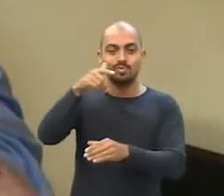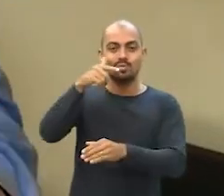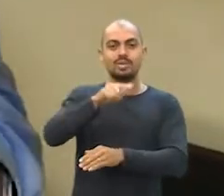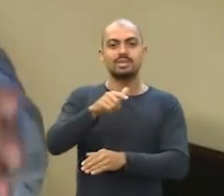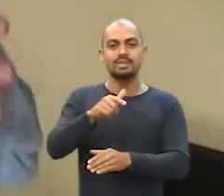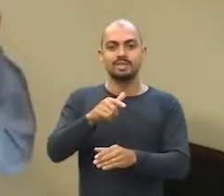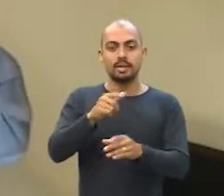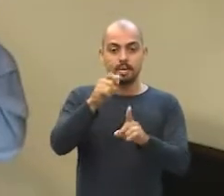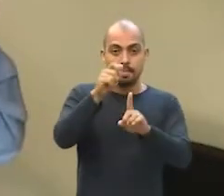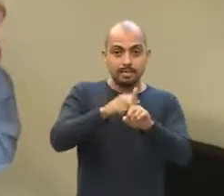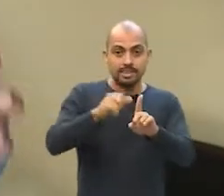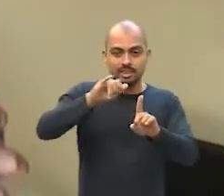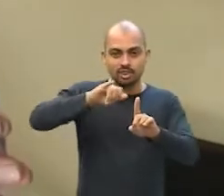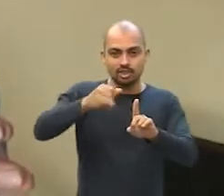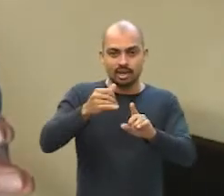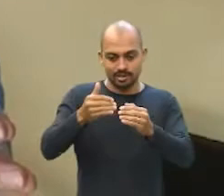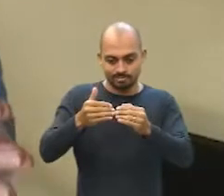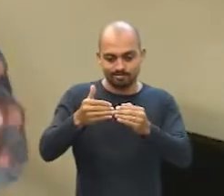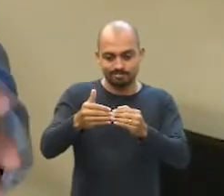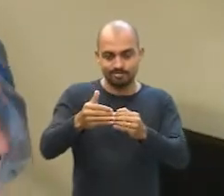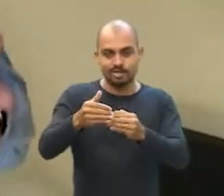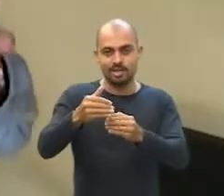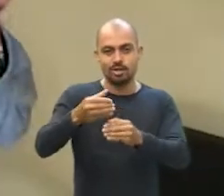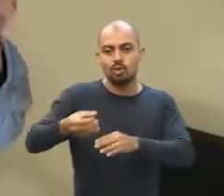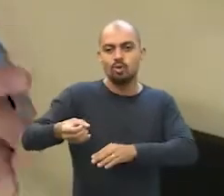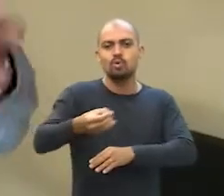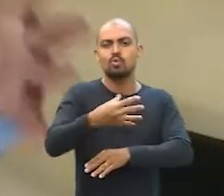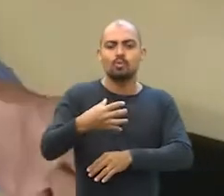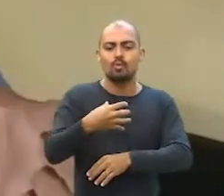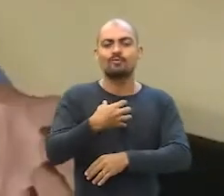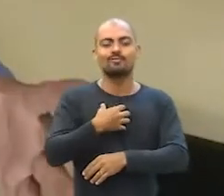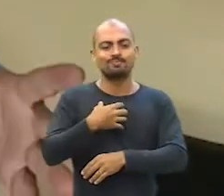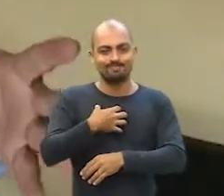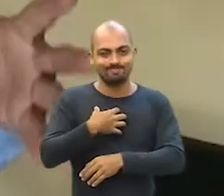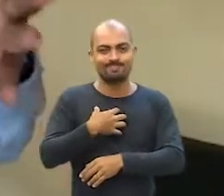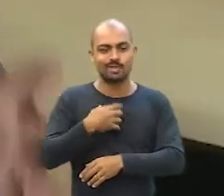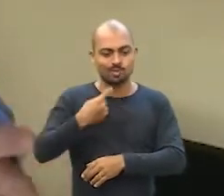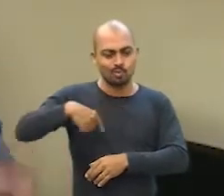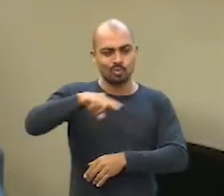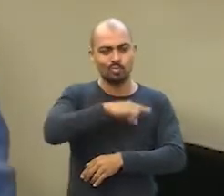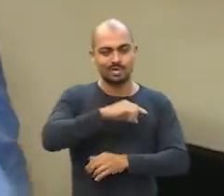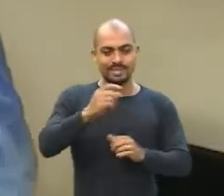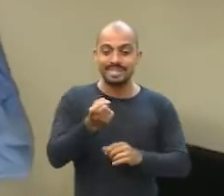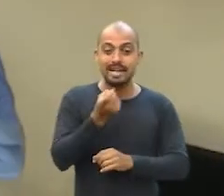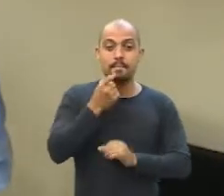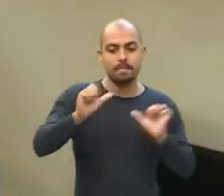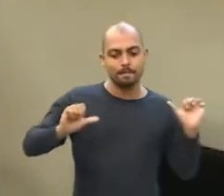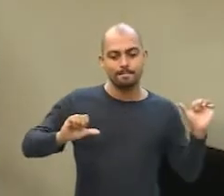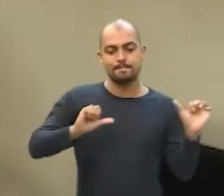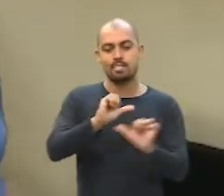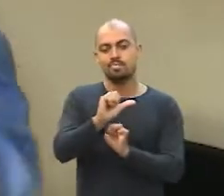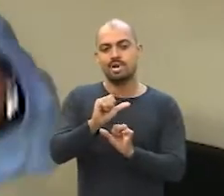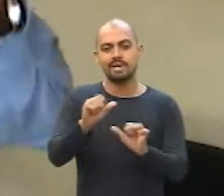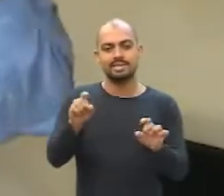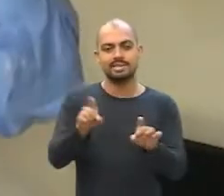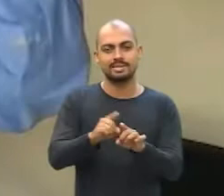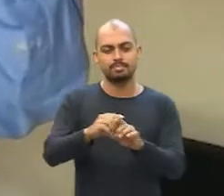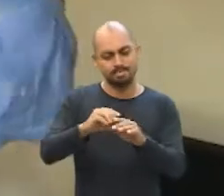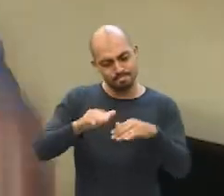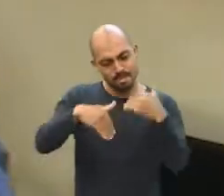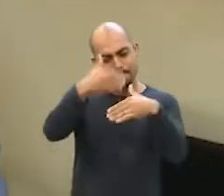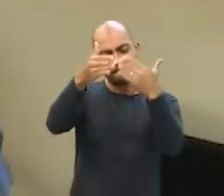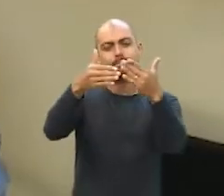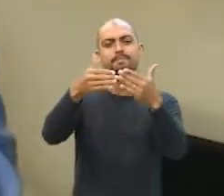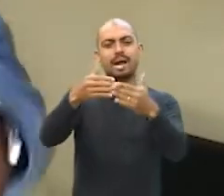eleitos. Quero dizer que a partir de janeiro começa uma nova era. uma era da gente mudar Campinas, desenvolver